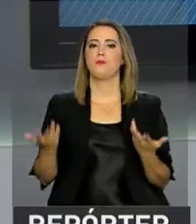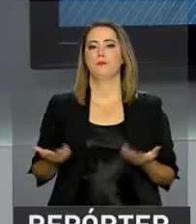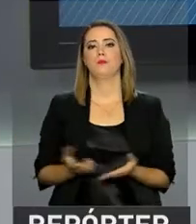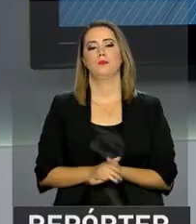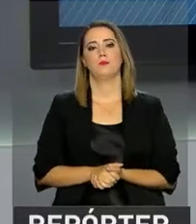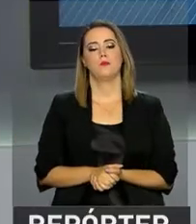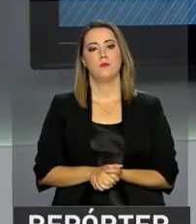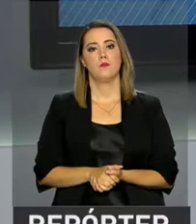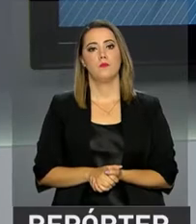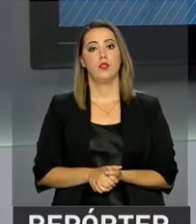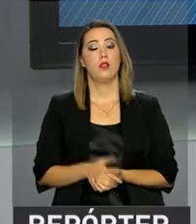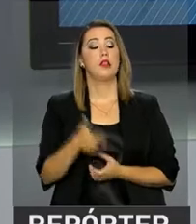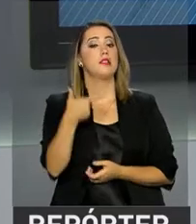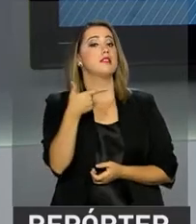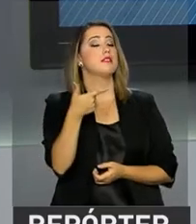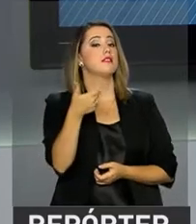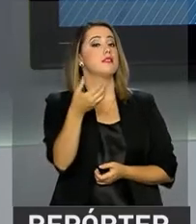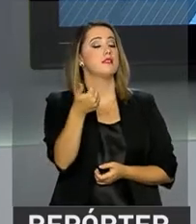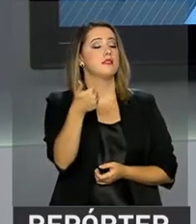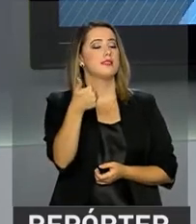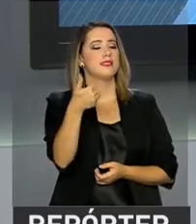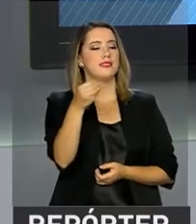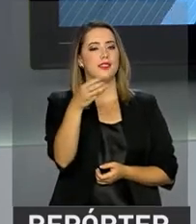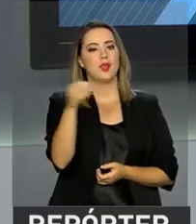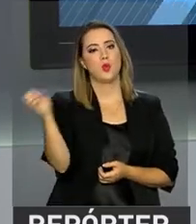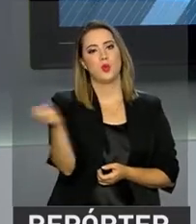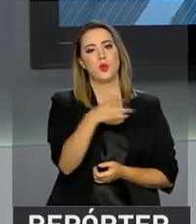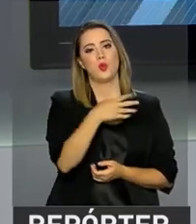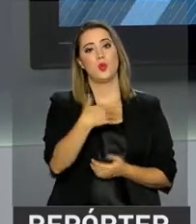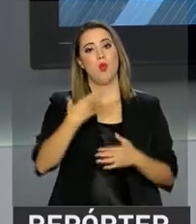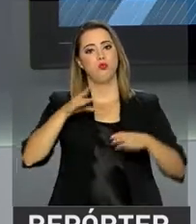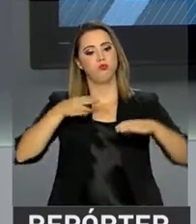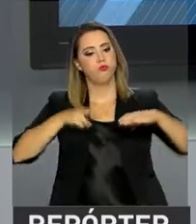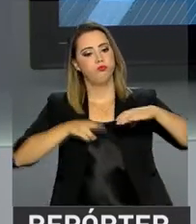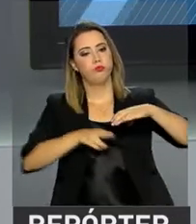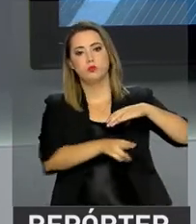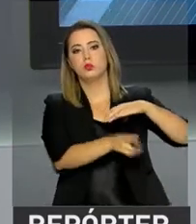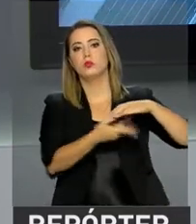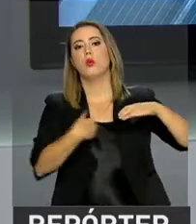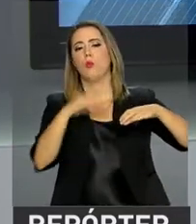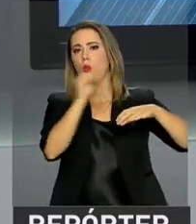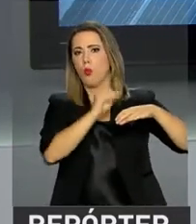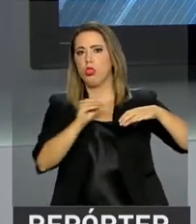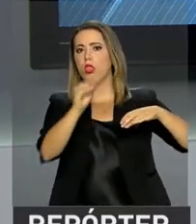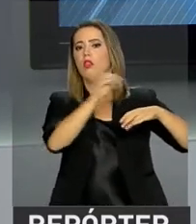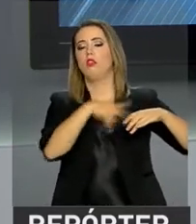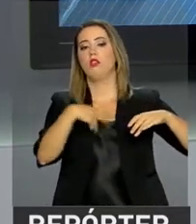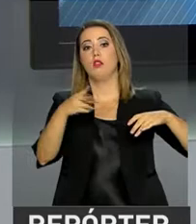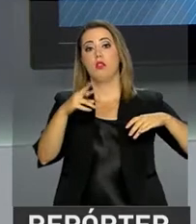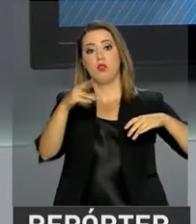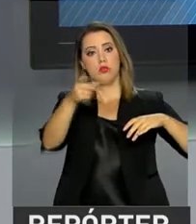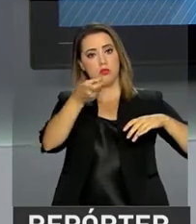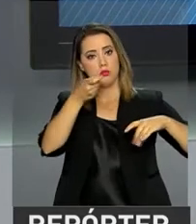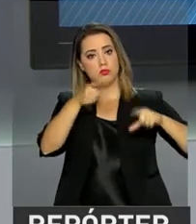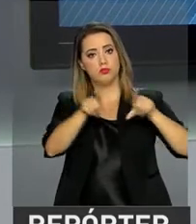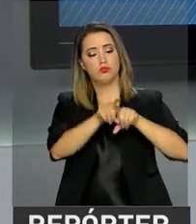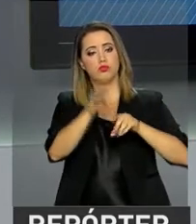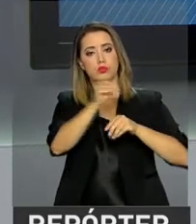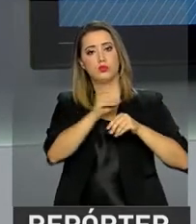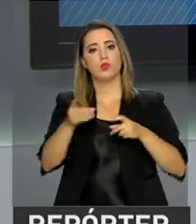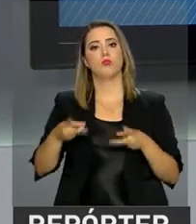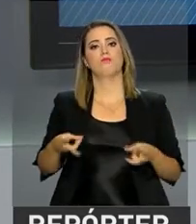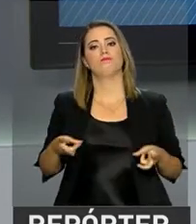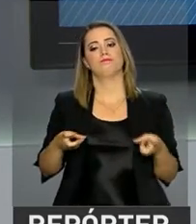100 novos equipamentos para radioterapia em todo o país o ministério da saúde está aumentando os investimentos nos